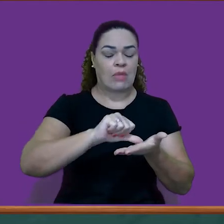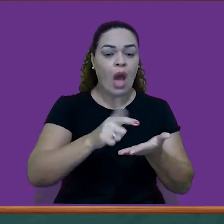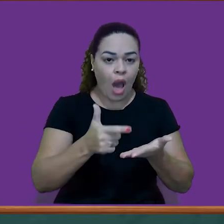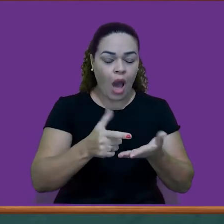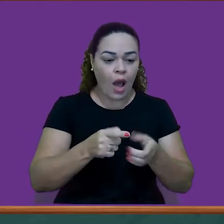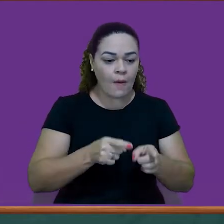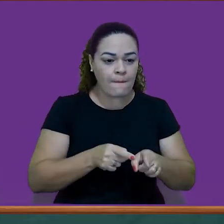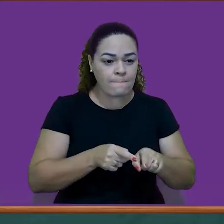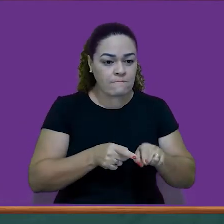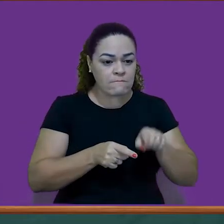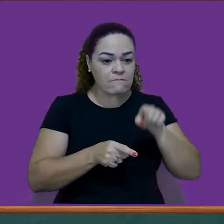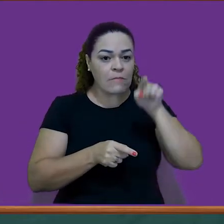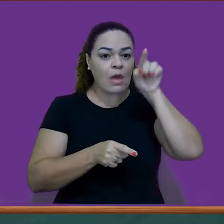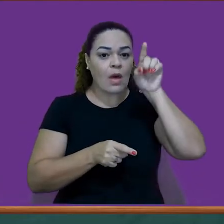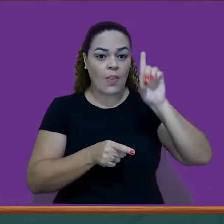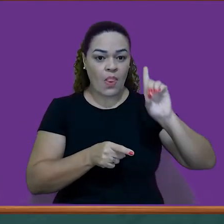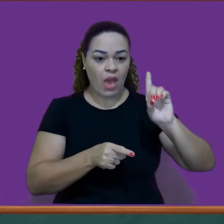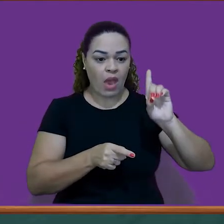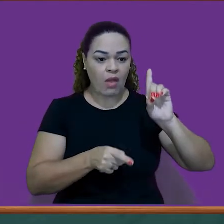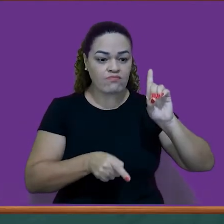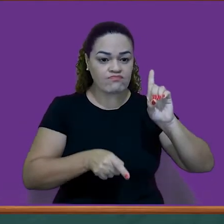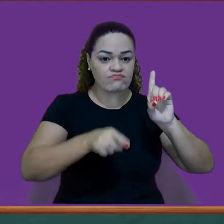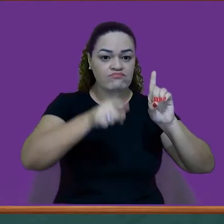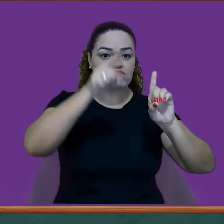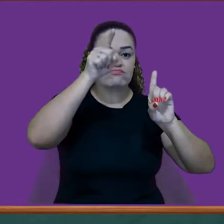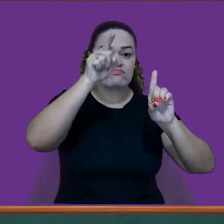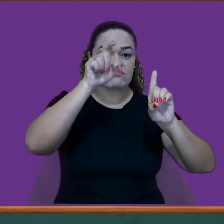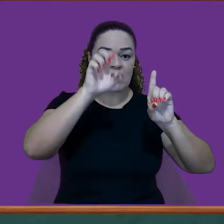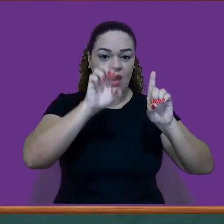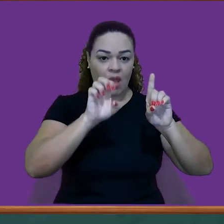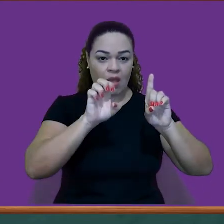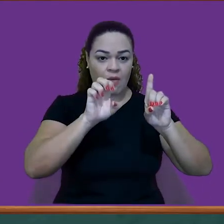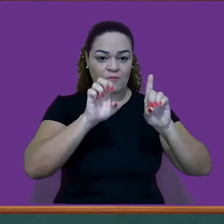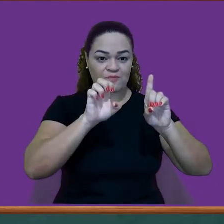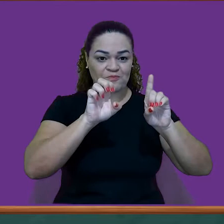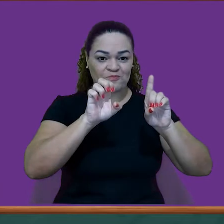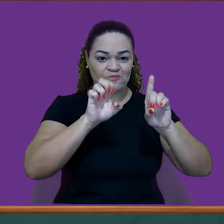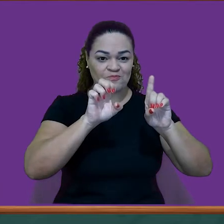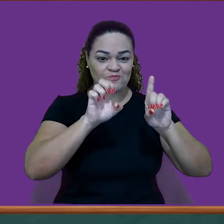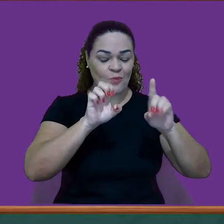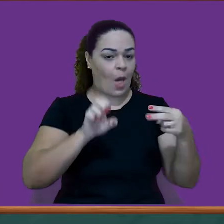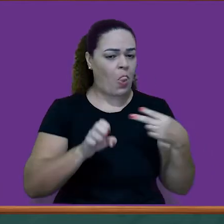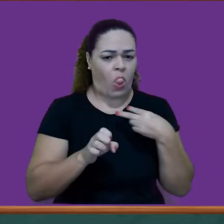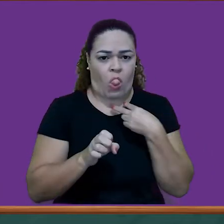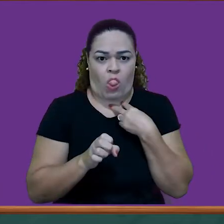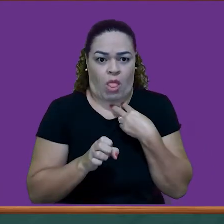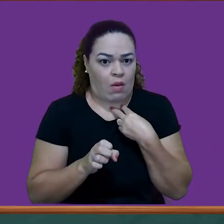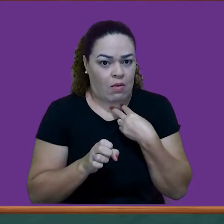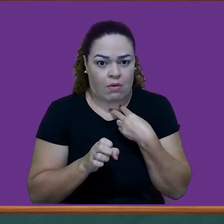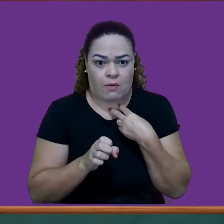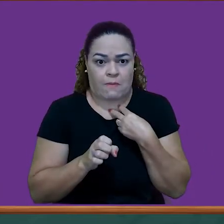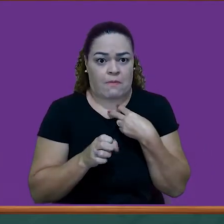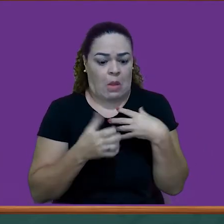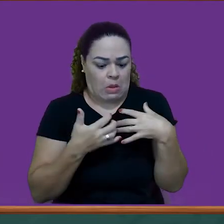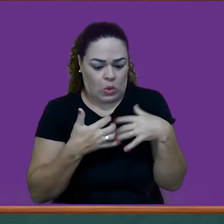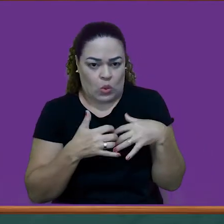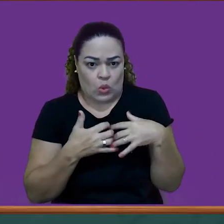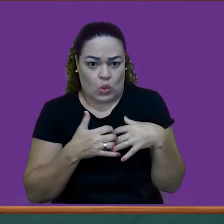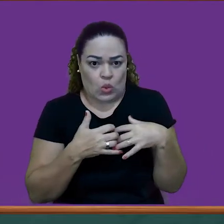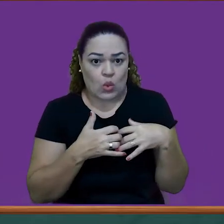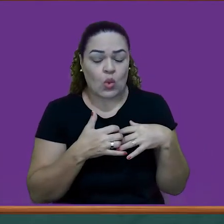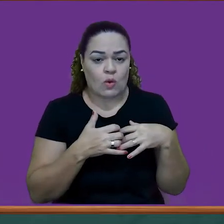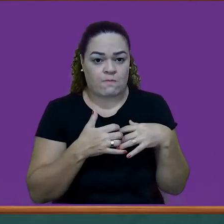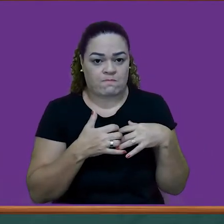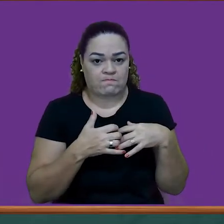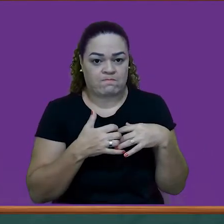e E. E aqui é muito importante não confundir quem vai na coluna D e quem vai na